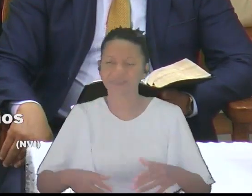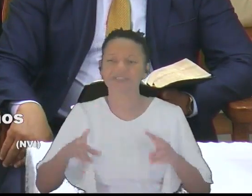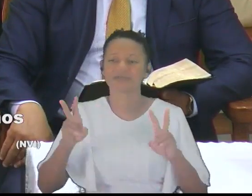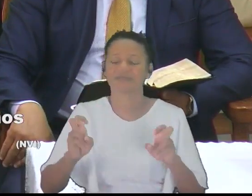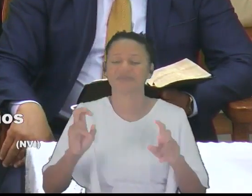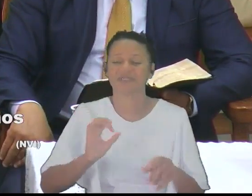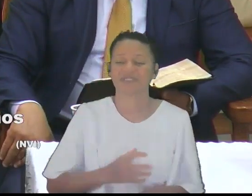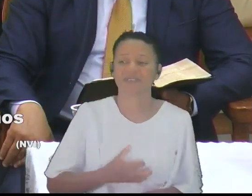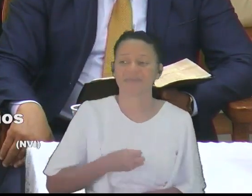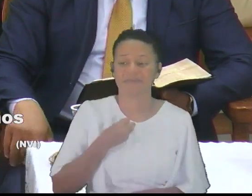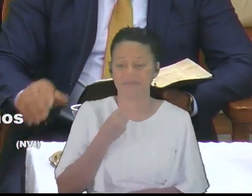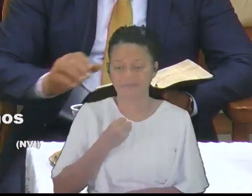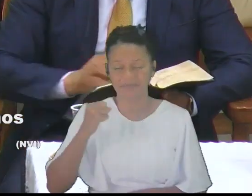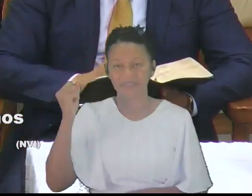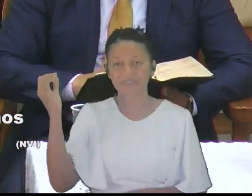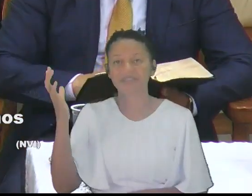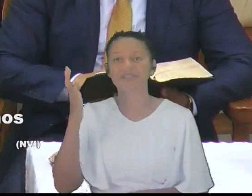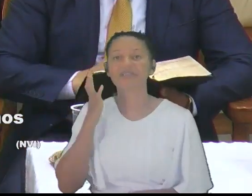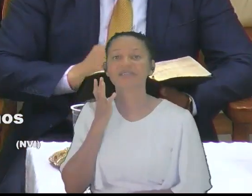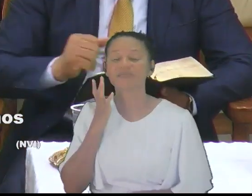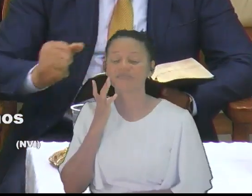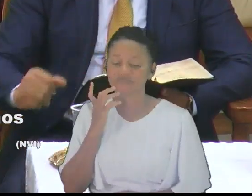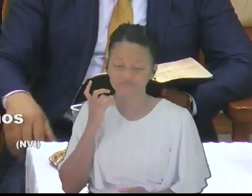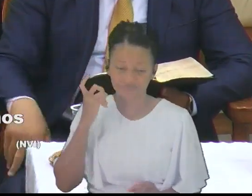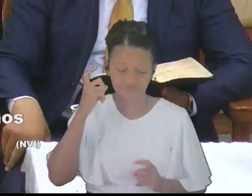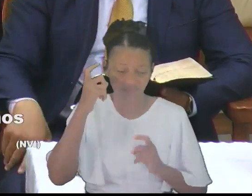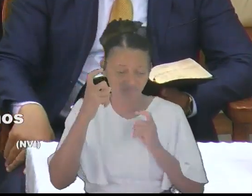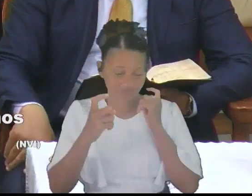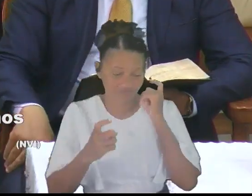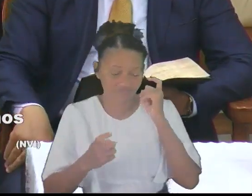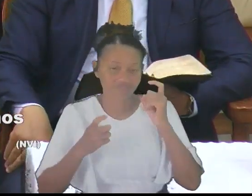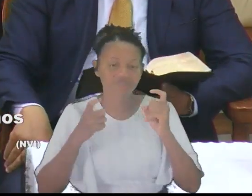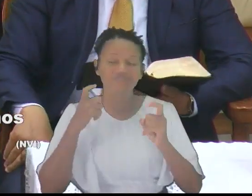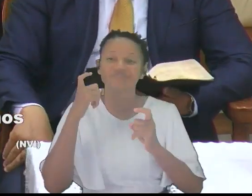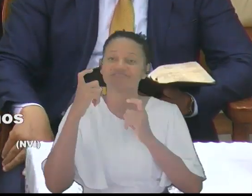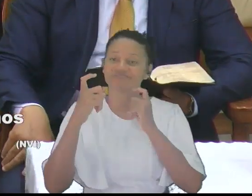pela graça, aí diz assim: importemo-nos,